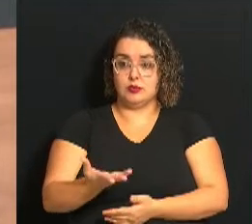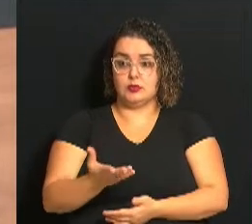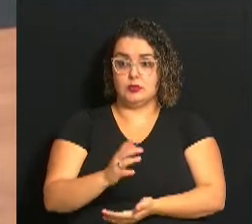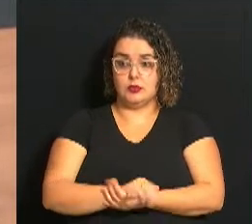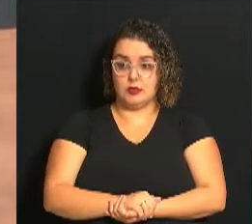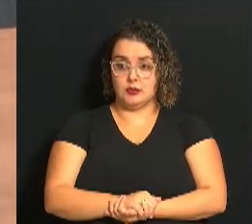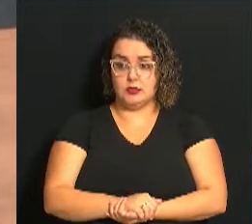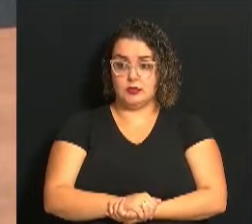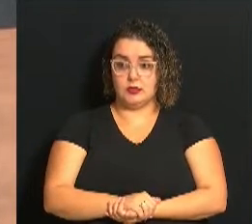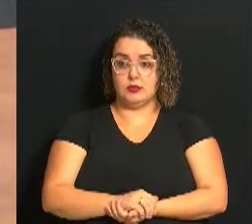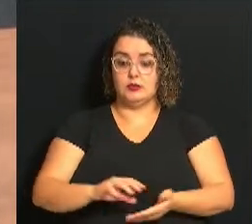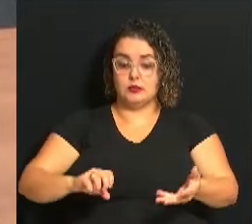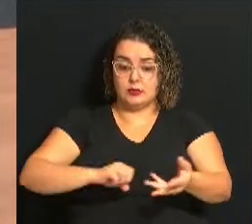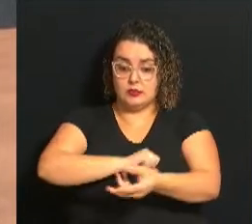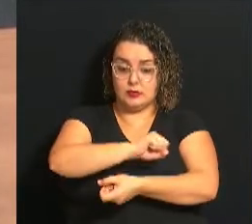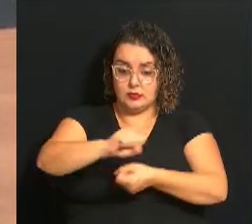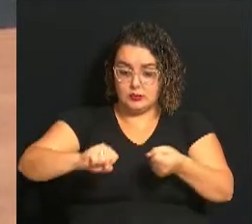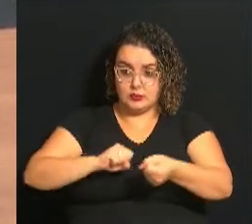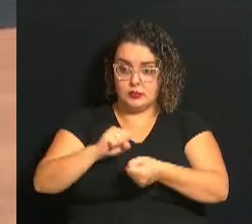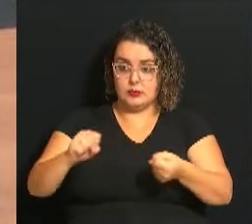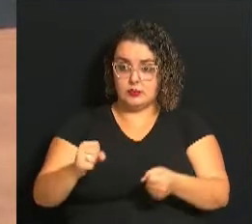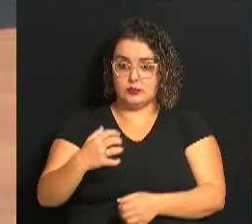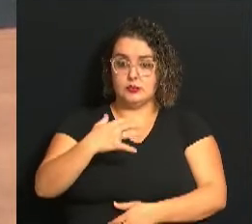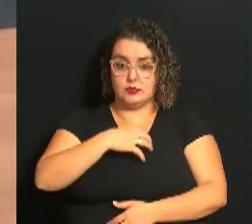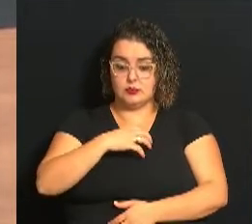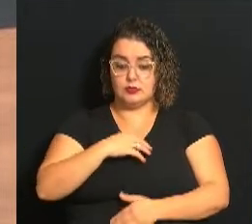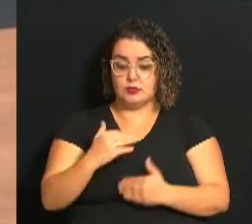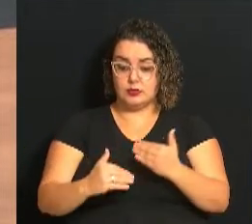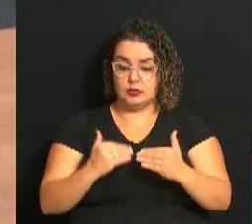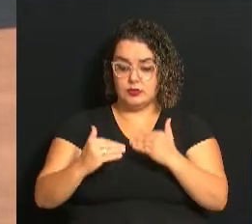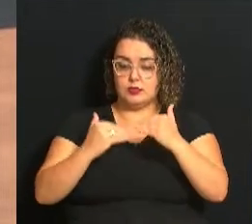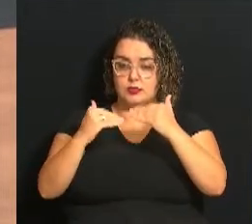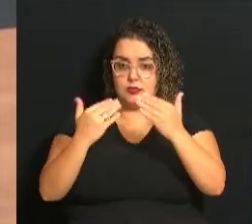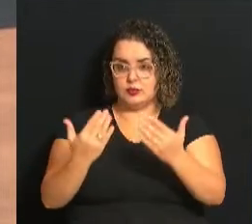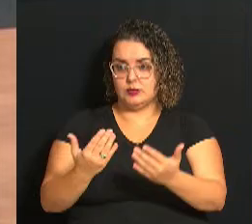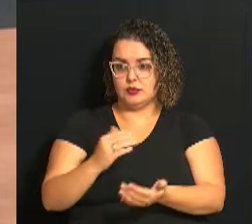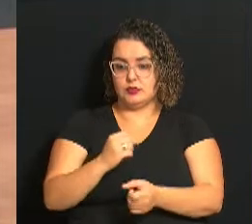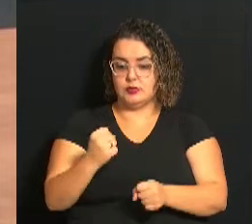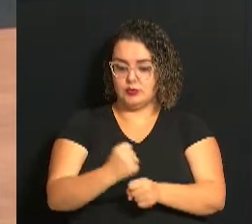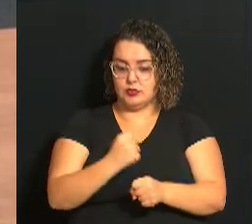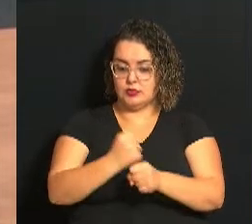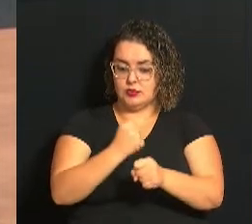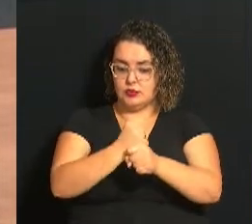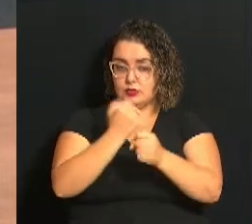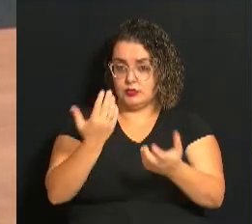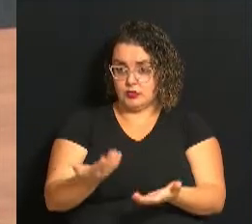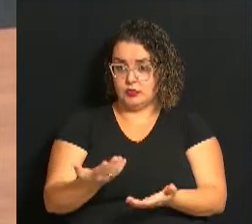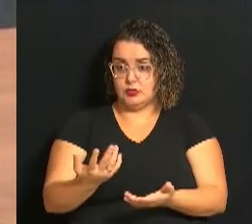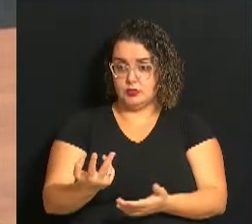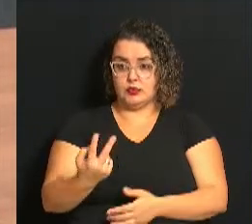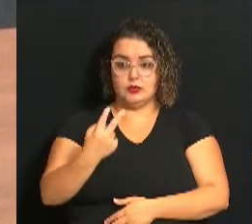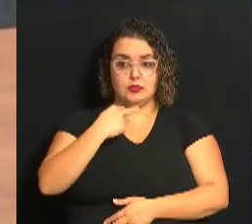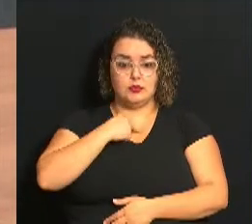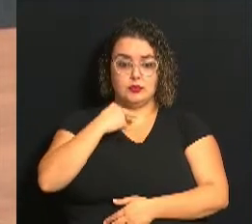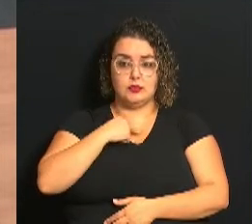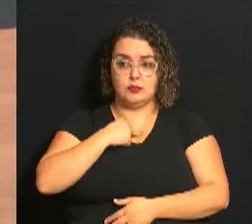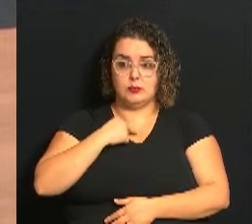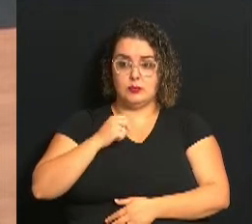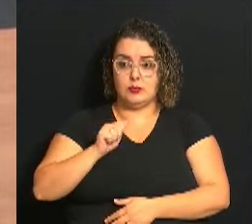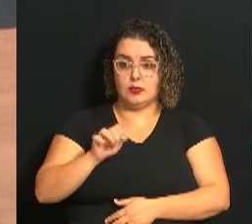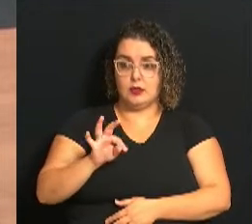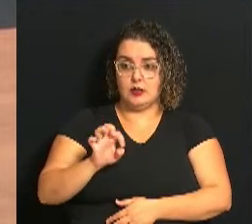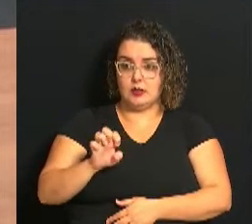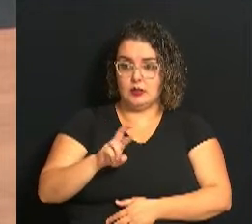uma sustentabilidade na forma de construir, a qual a gente não permite que a gente aterre todo esse terreno com